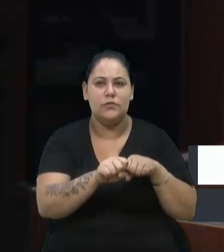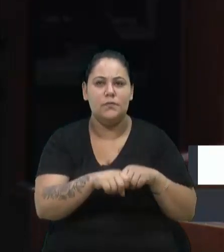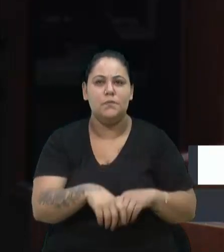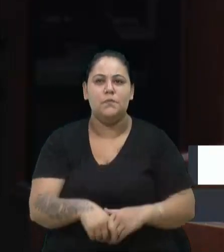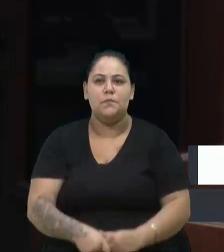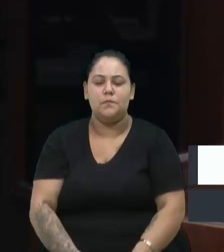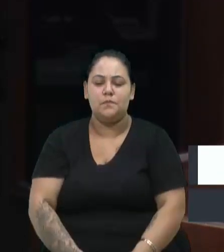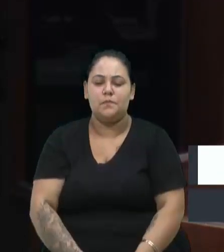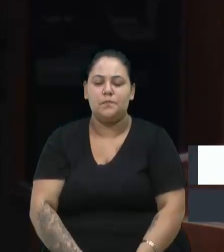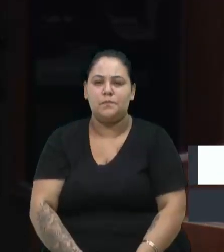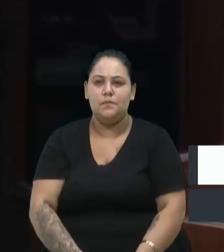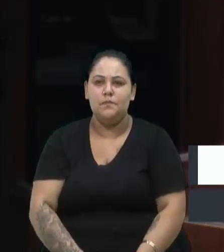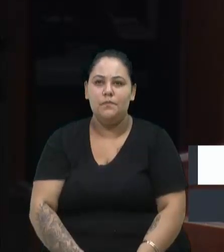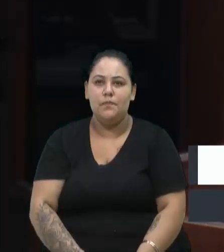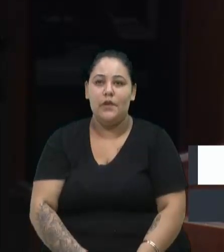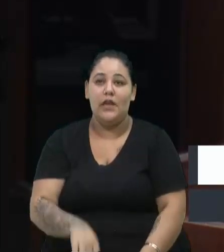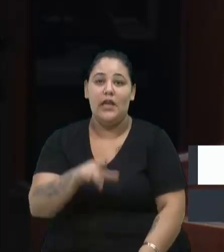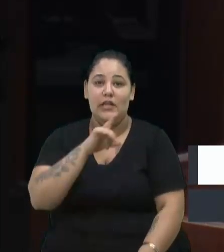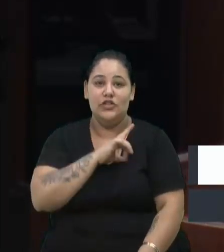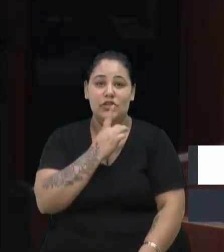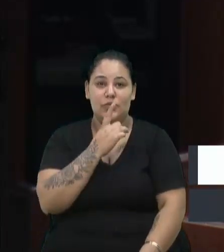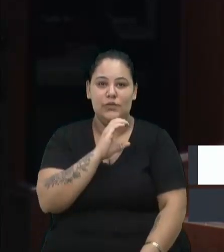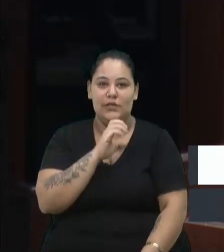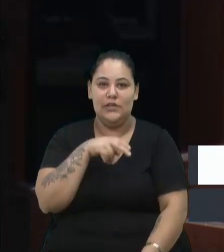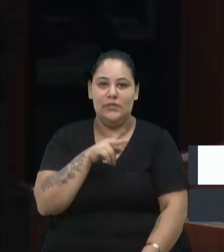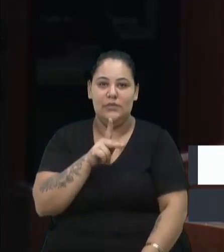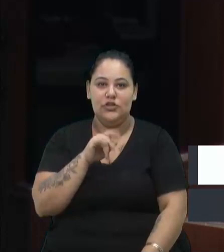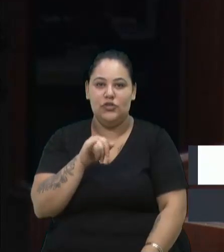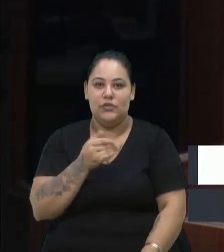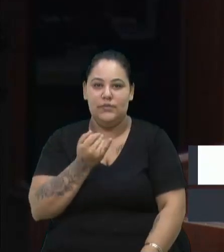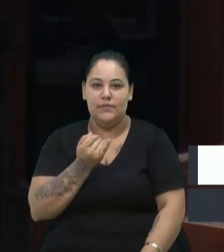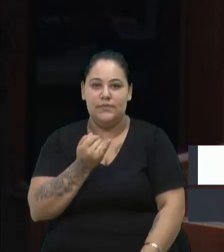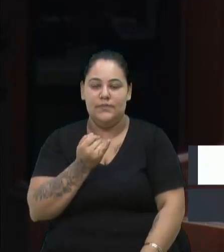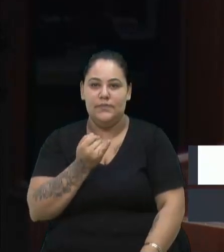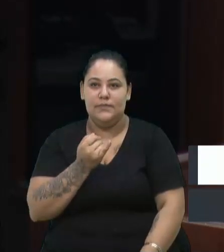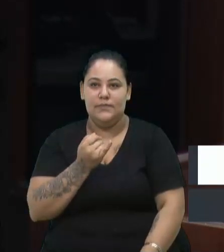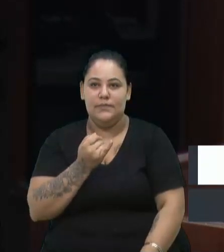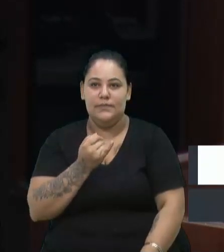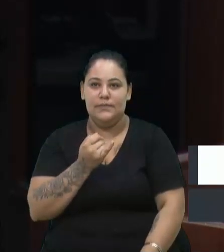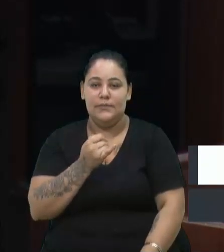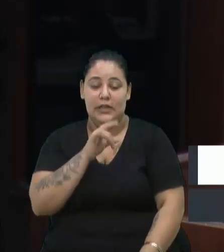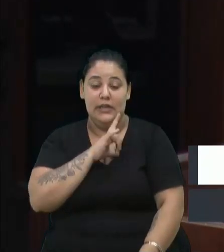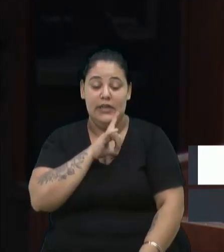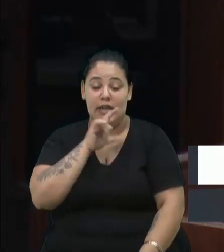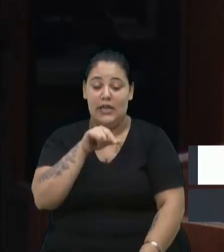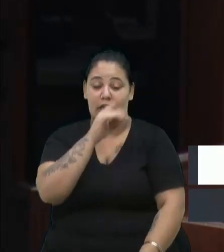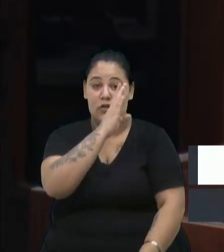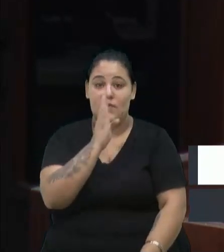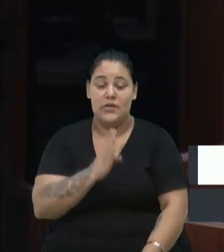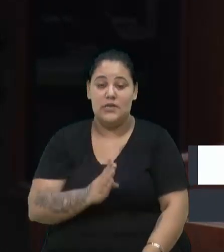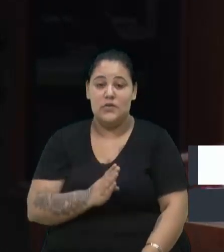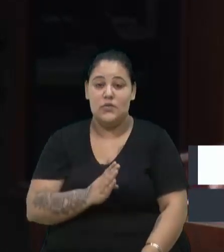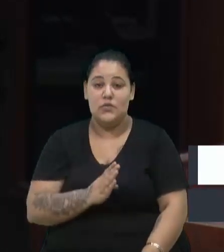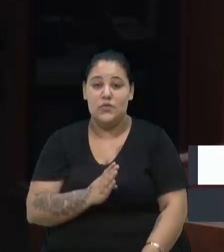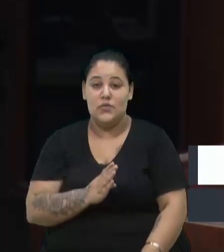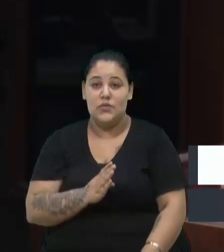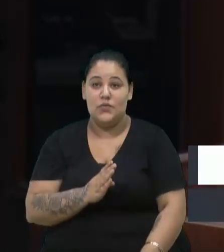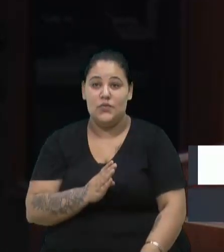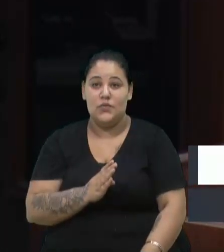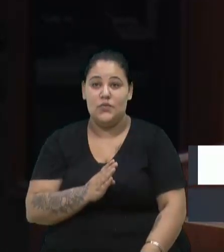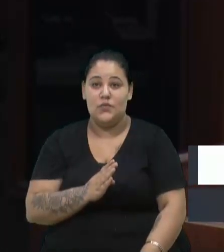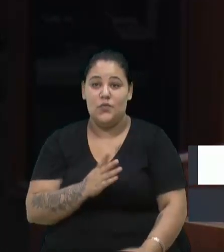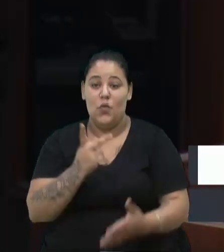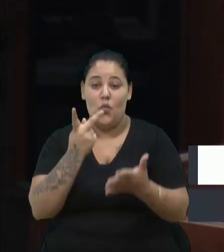formação. E ele tinha um CNPJ. E existe, no Brasil, talvez um